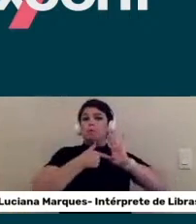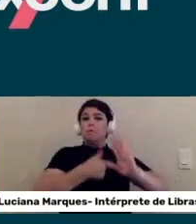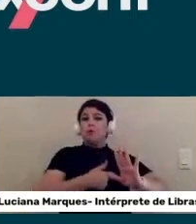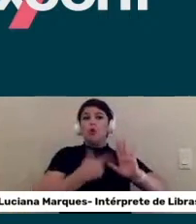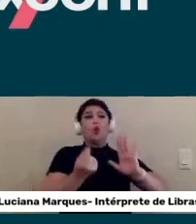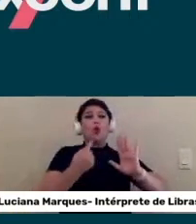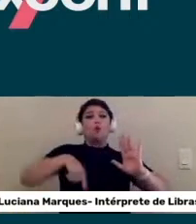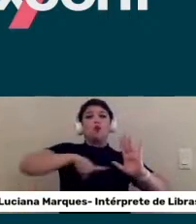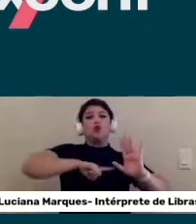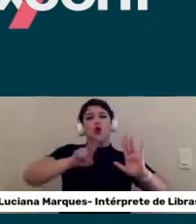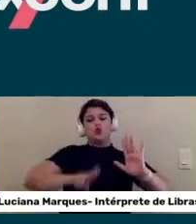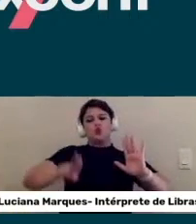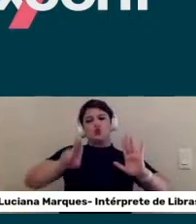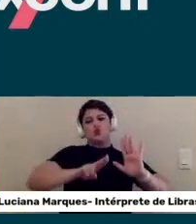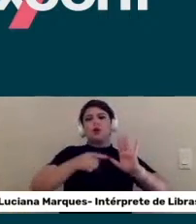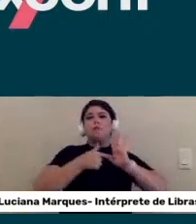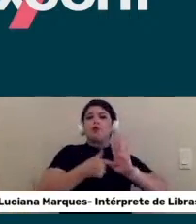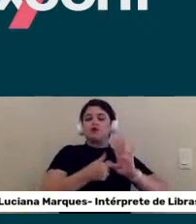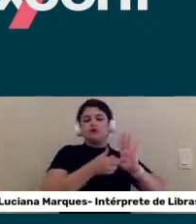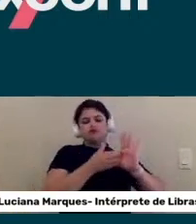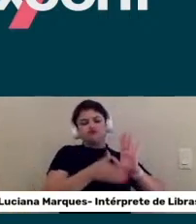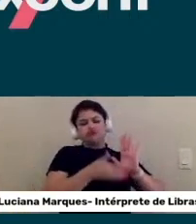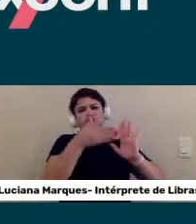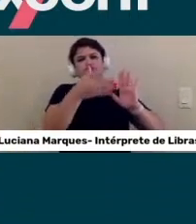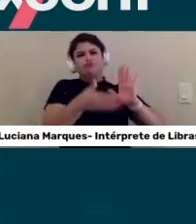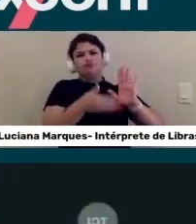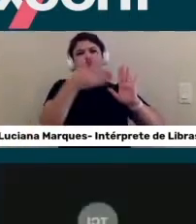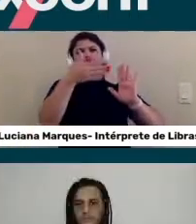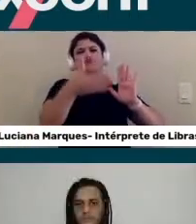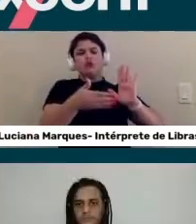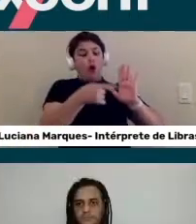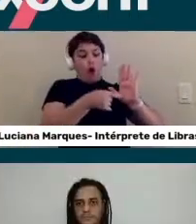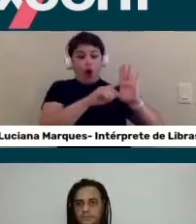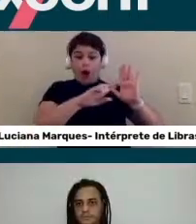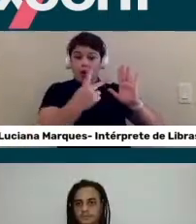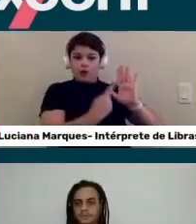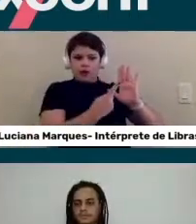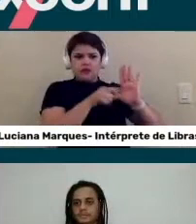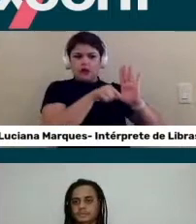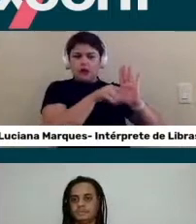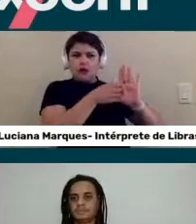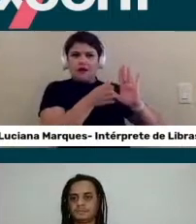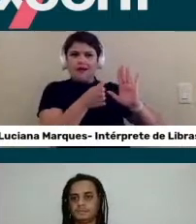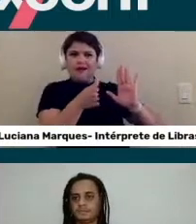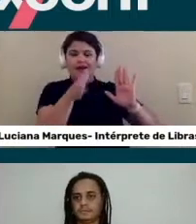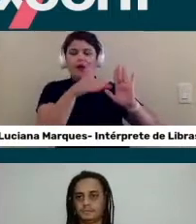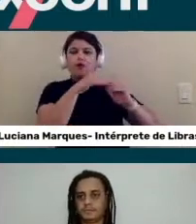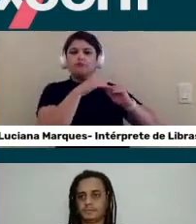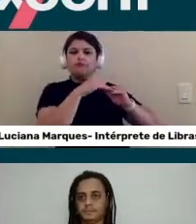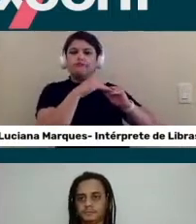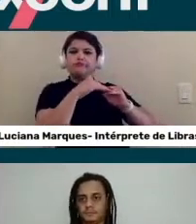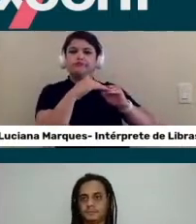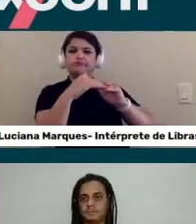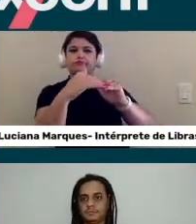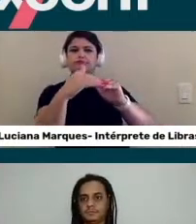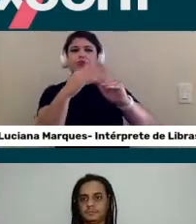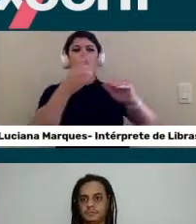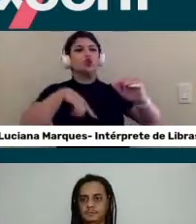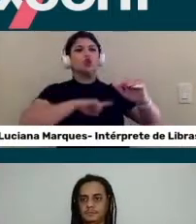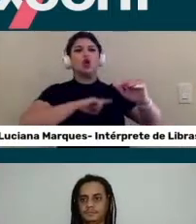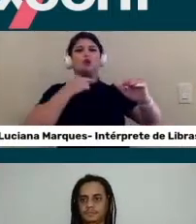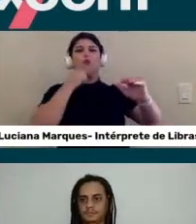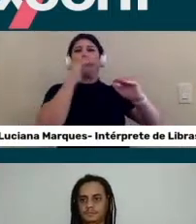possível, mostrar fluxo, mostrar jornada. Esse alinhamento, a gente não pode subestimar